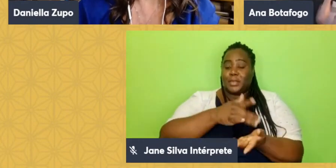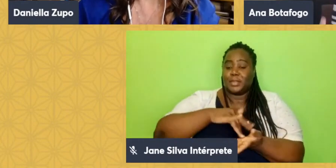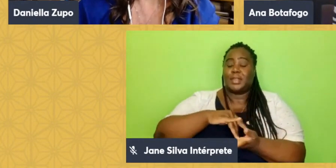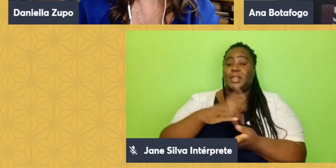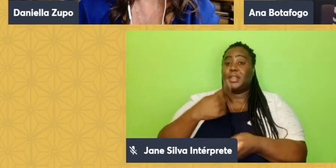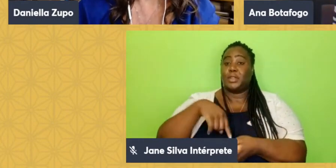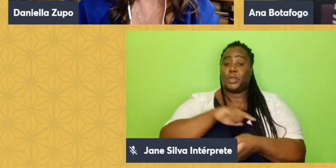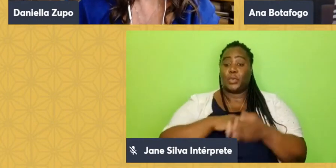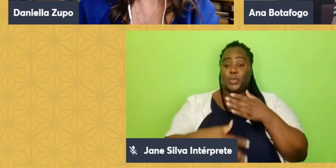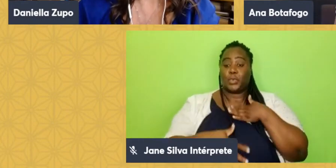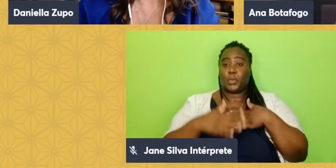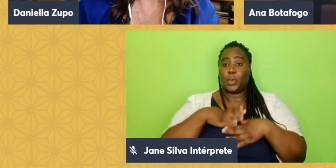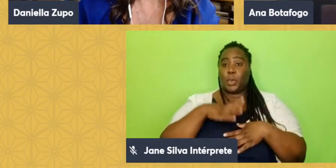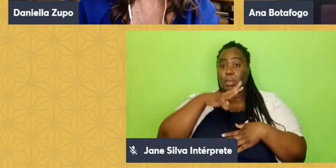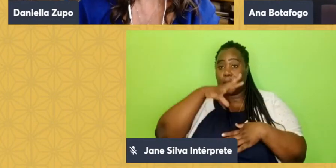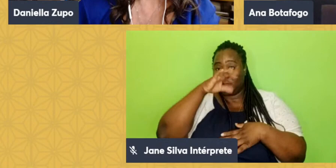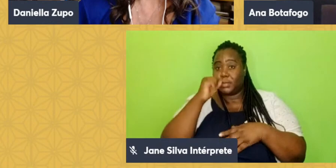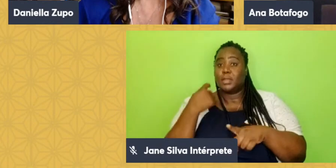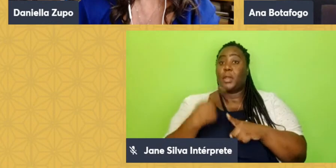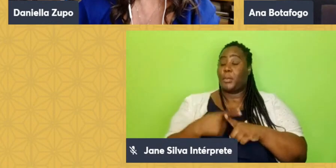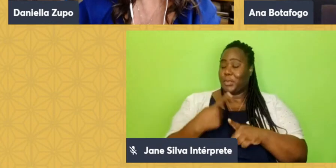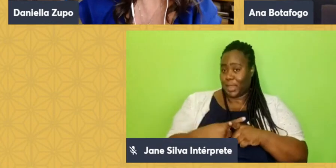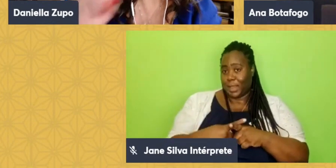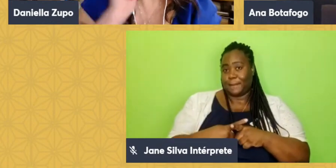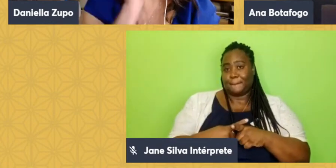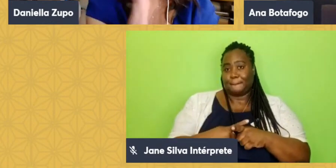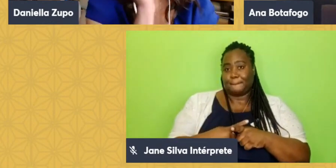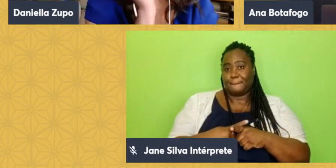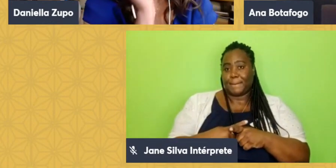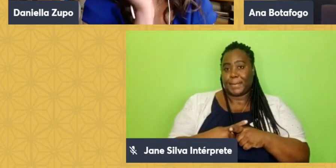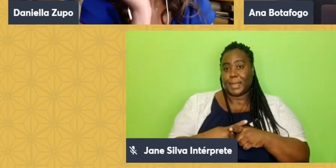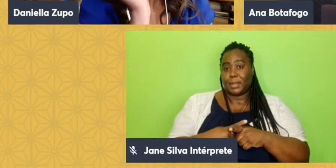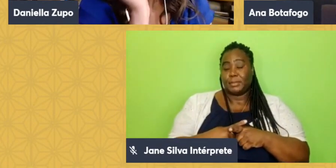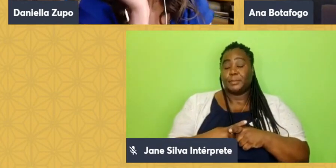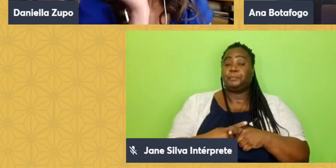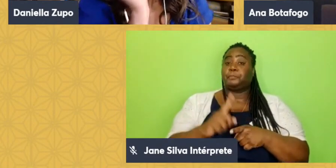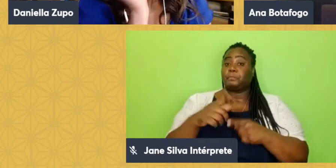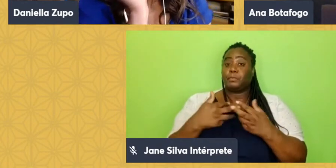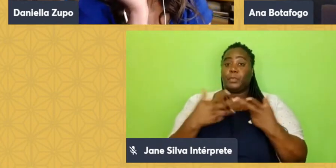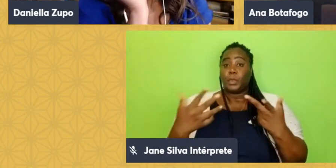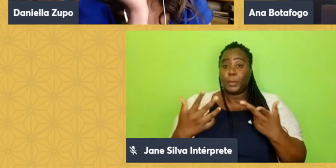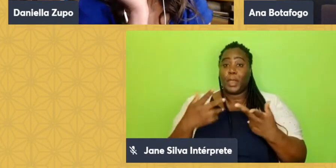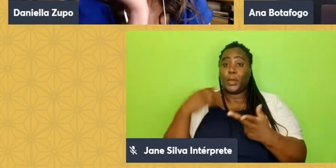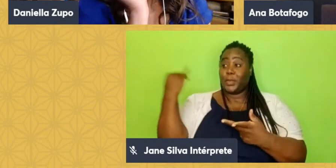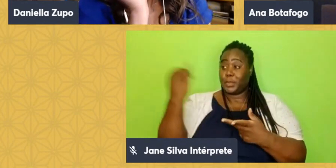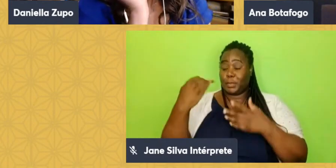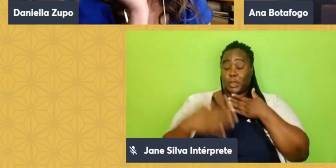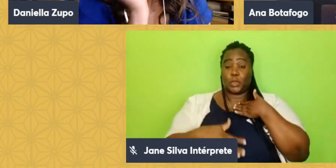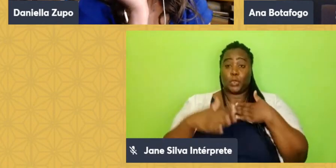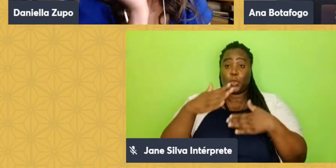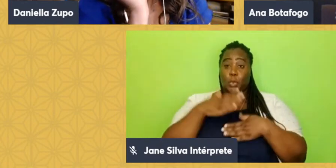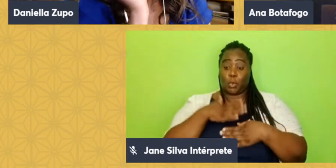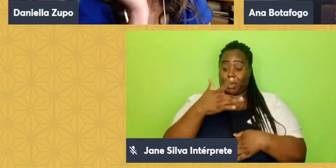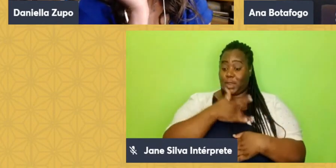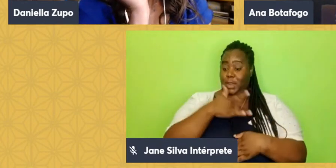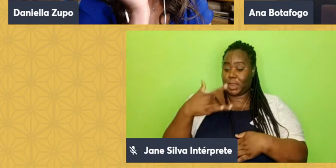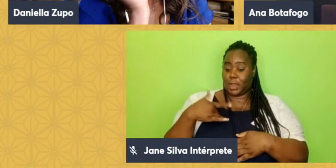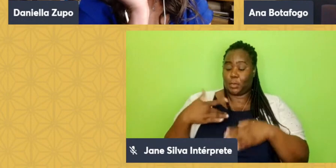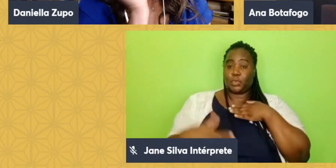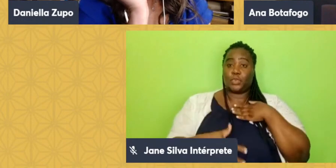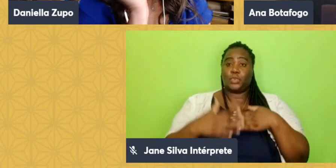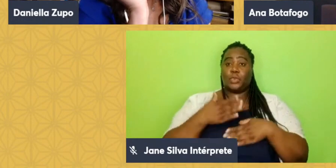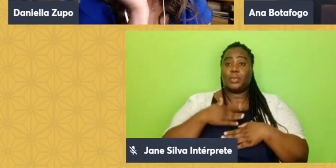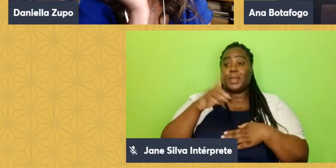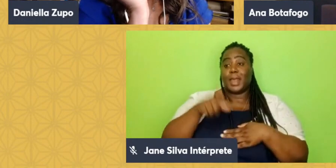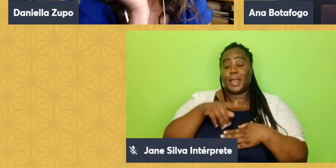no nosso corpo na nossa respiração tem uma é um fator importantíssimo para o corpo e para a saúde do corpo